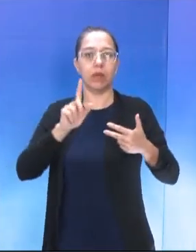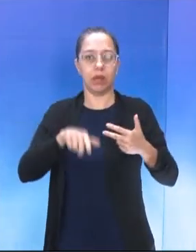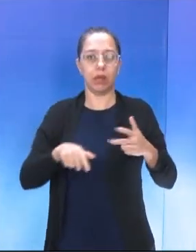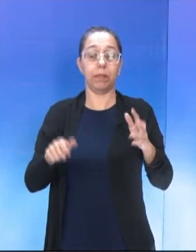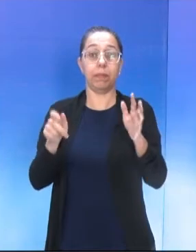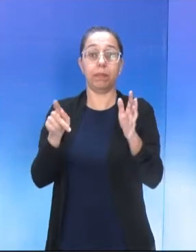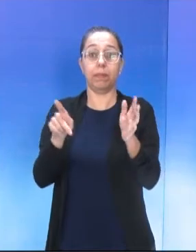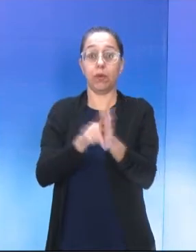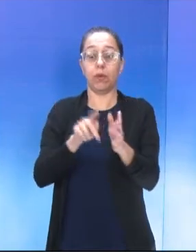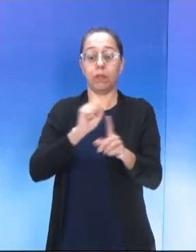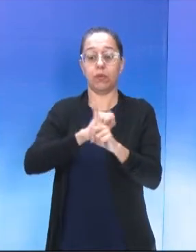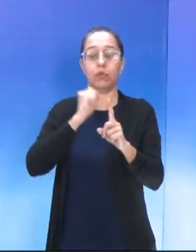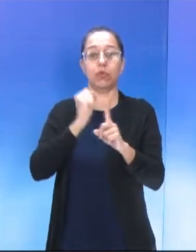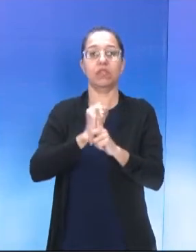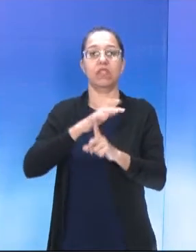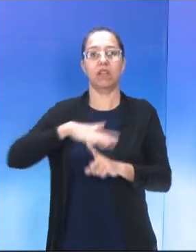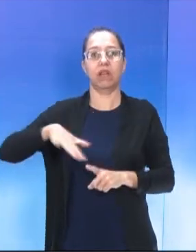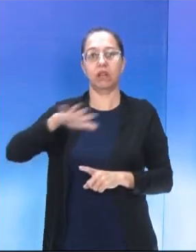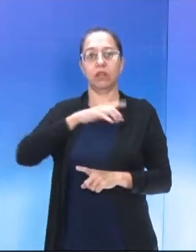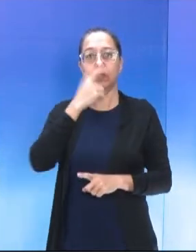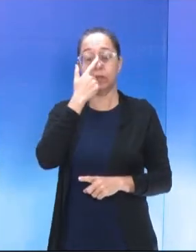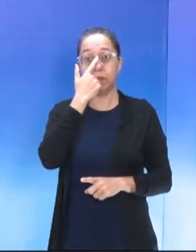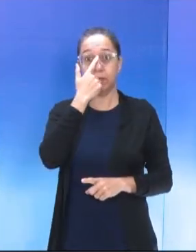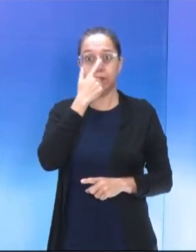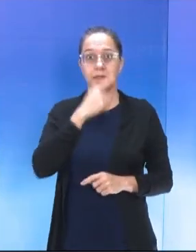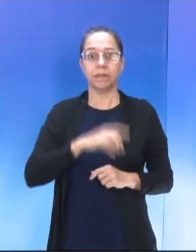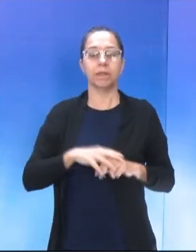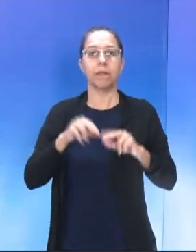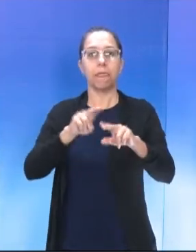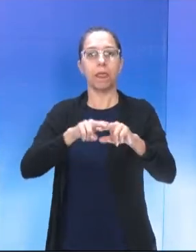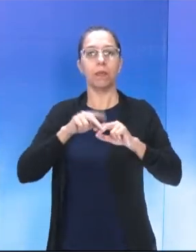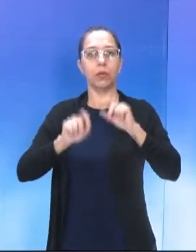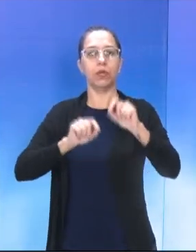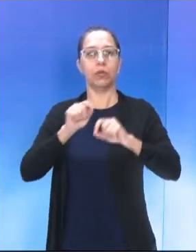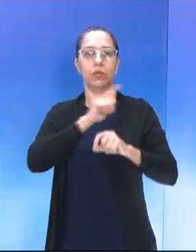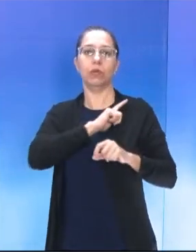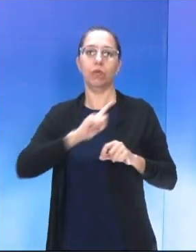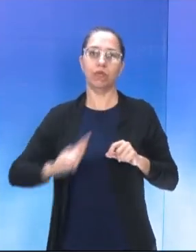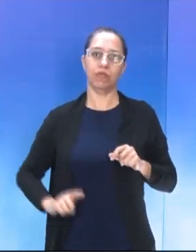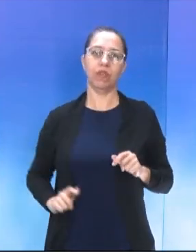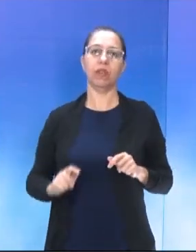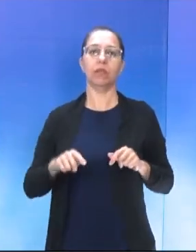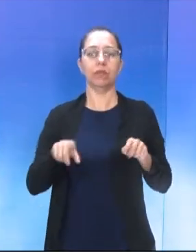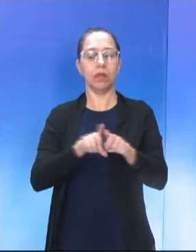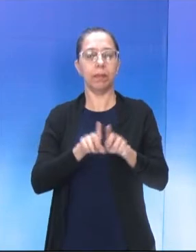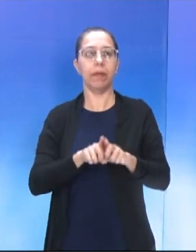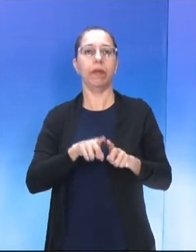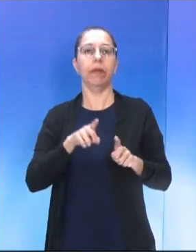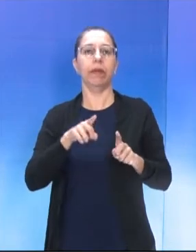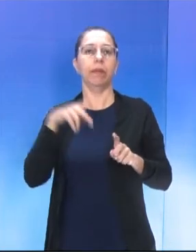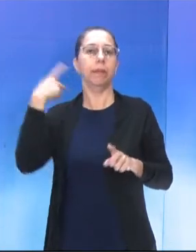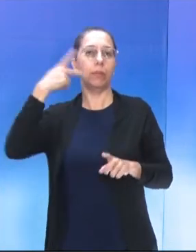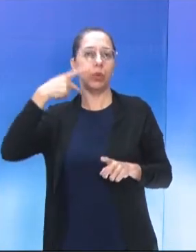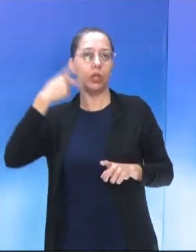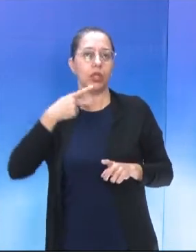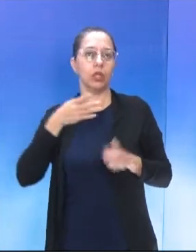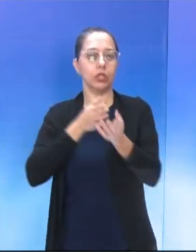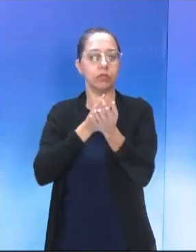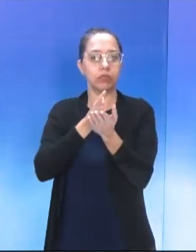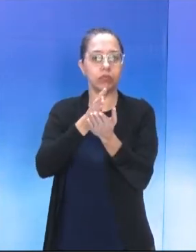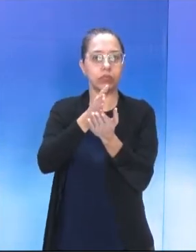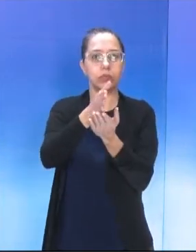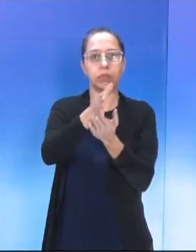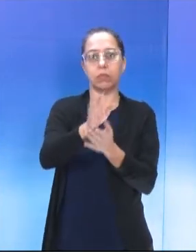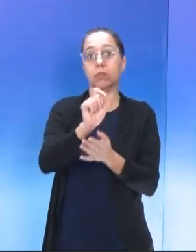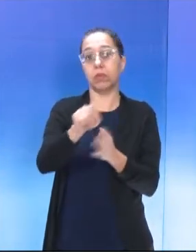E o governo? Esse principalmente desenvolvendo políticas de atendimento a esse determinado segmento